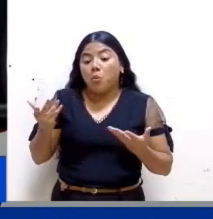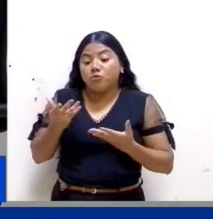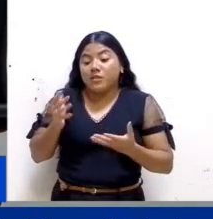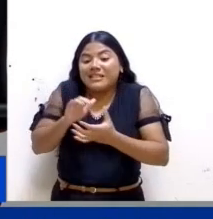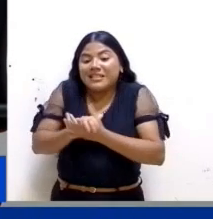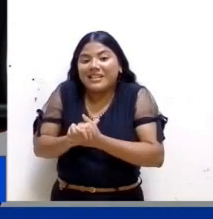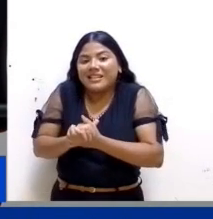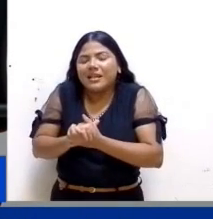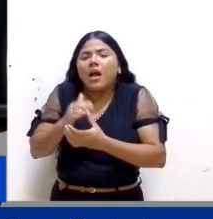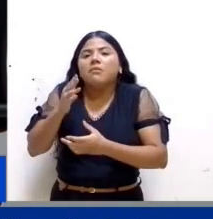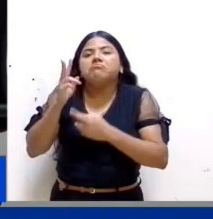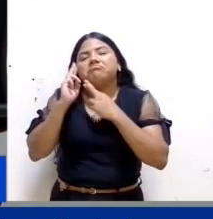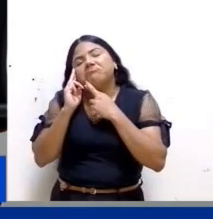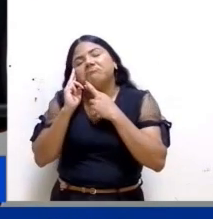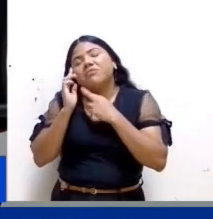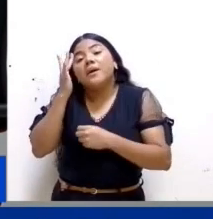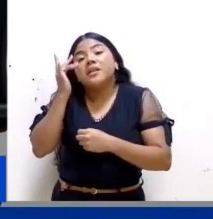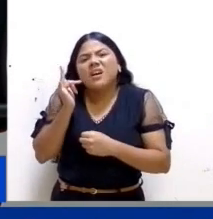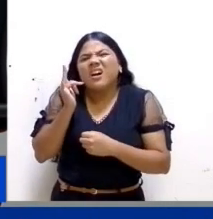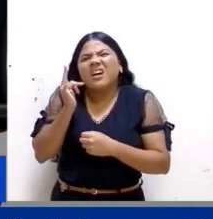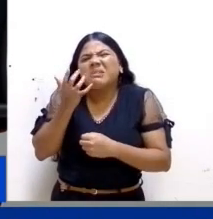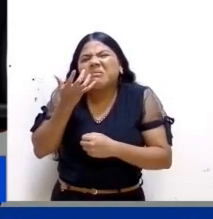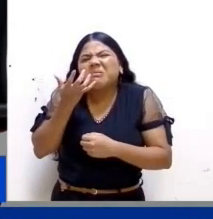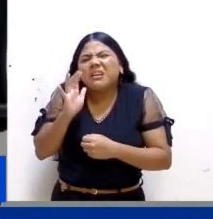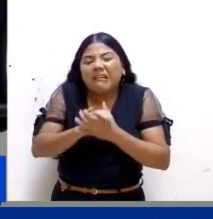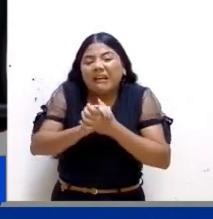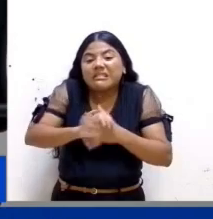do céu. Divórcio, acabou.